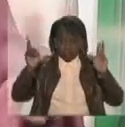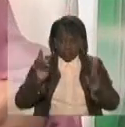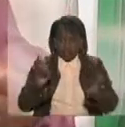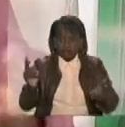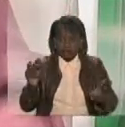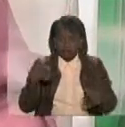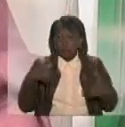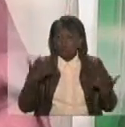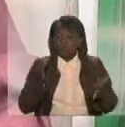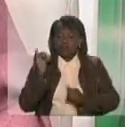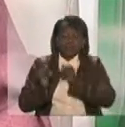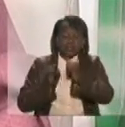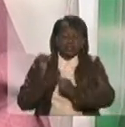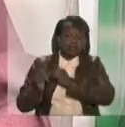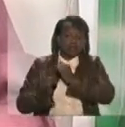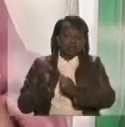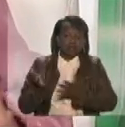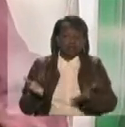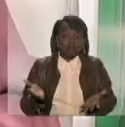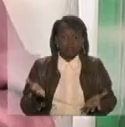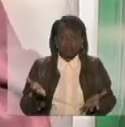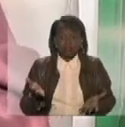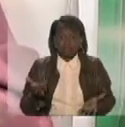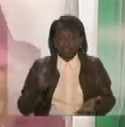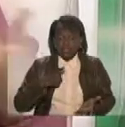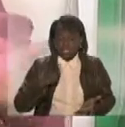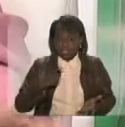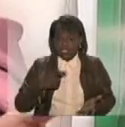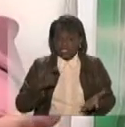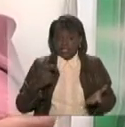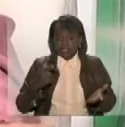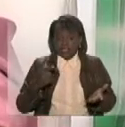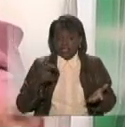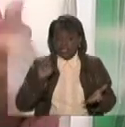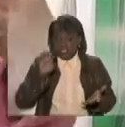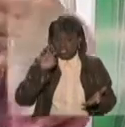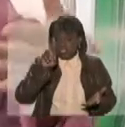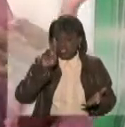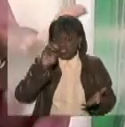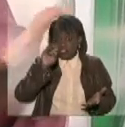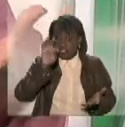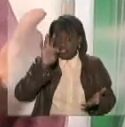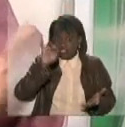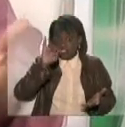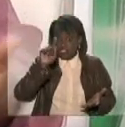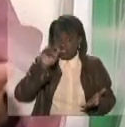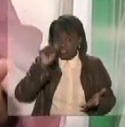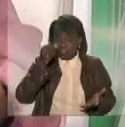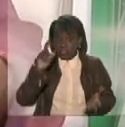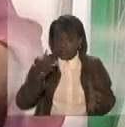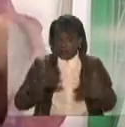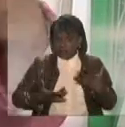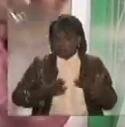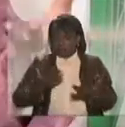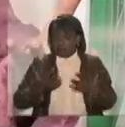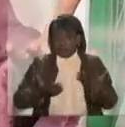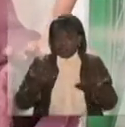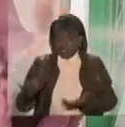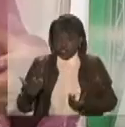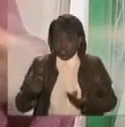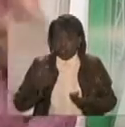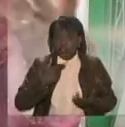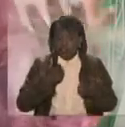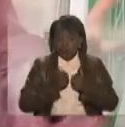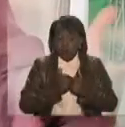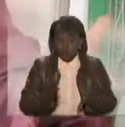pensamos sempre, qual tipo de informação? Existe uma erotização. E aquela menina que é muito jovem, que está despertando agora